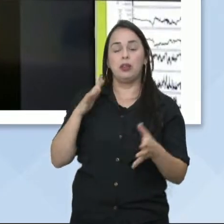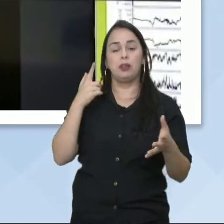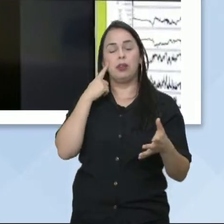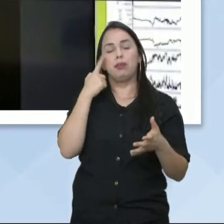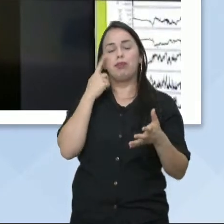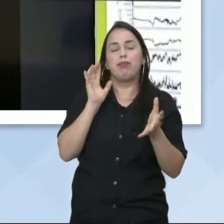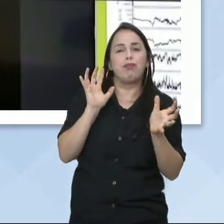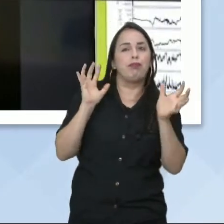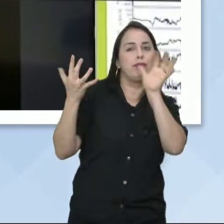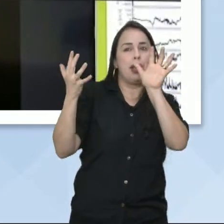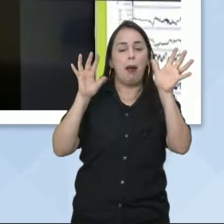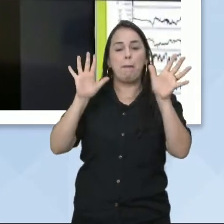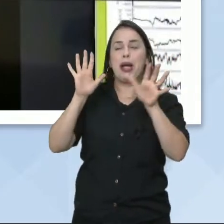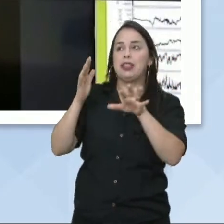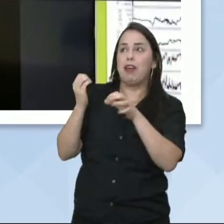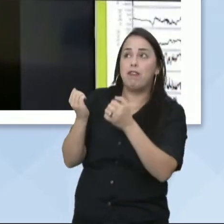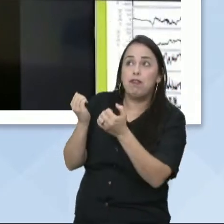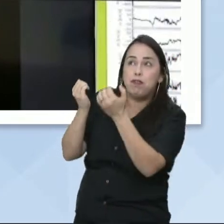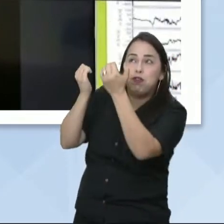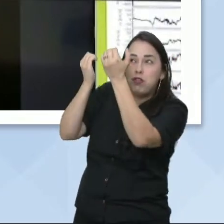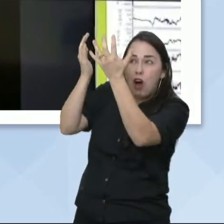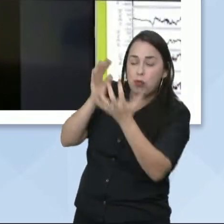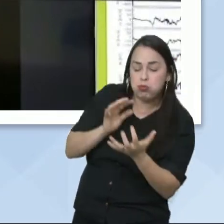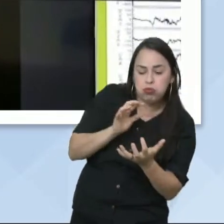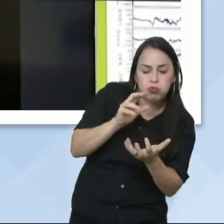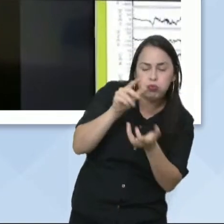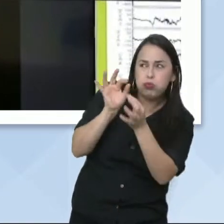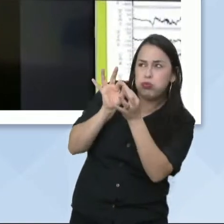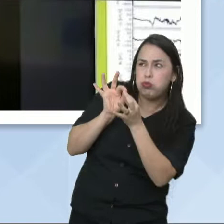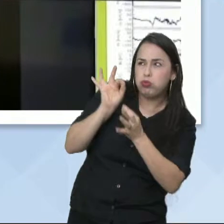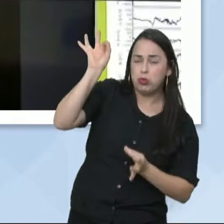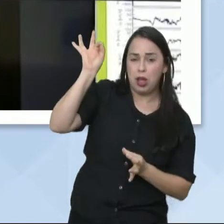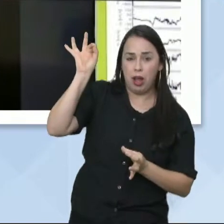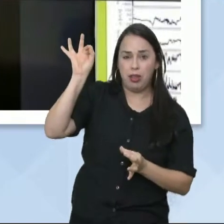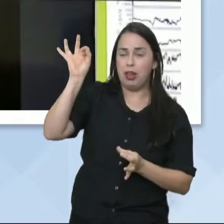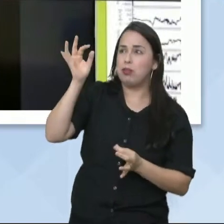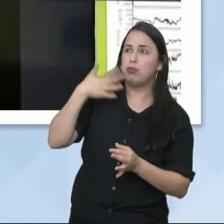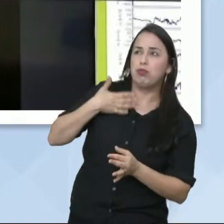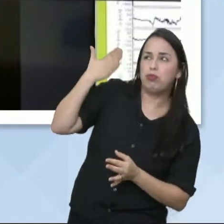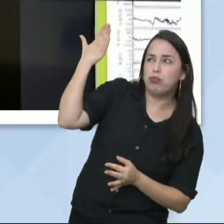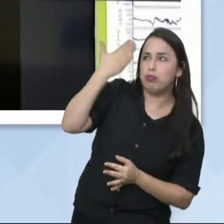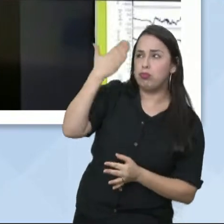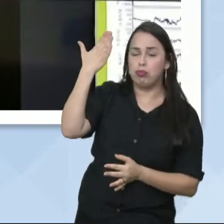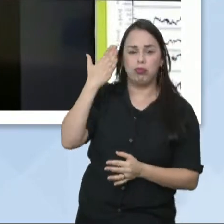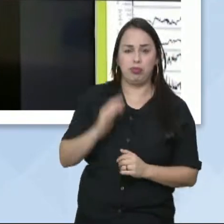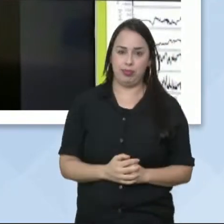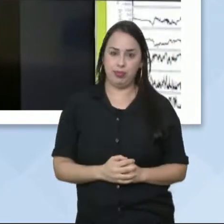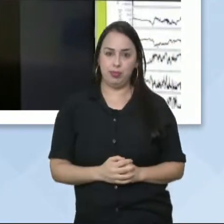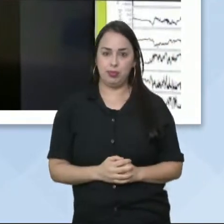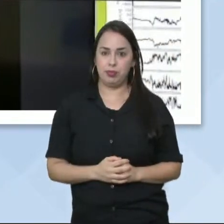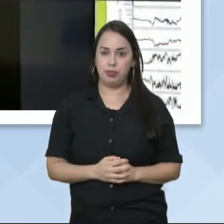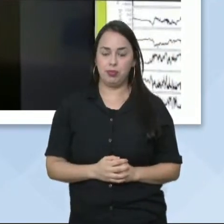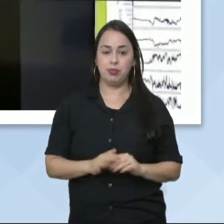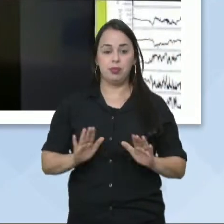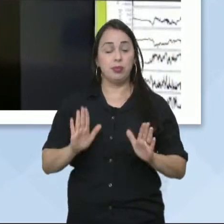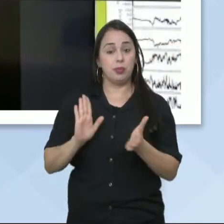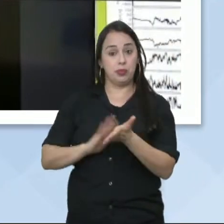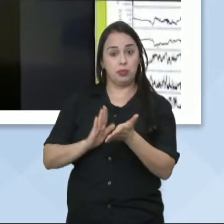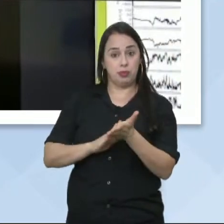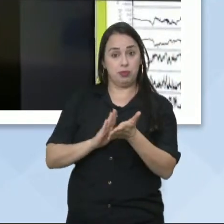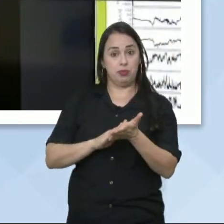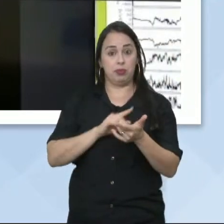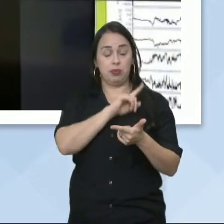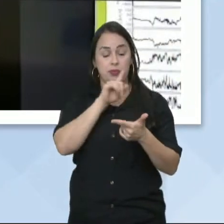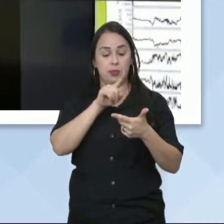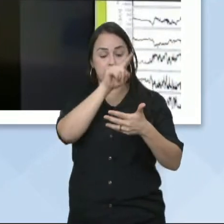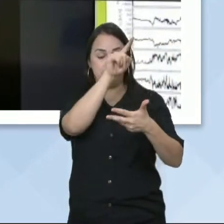na estratosfera, muito além da nossa visão aqui da Terra. Parabéns ao Clésio, ao